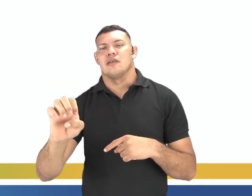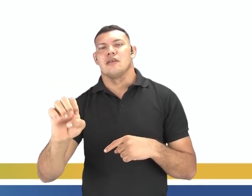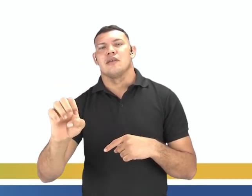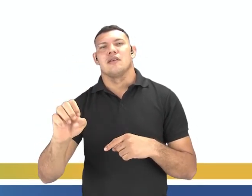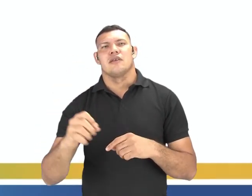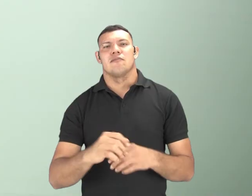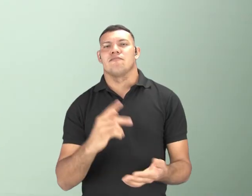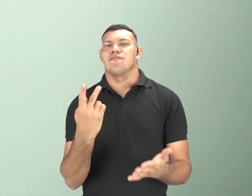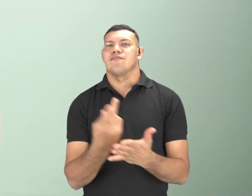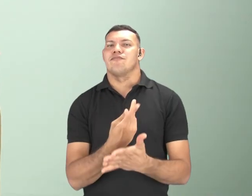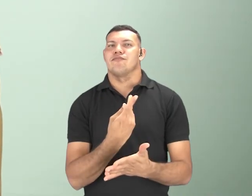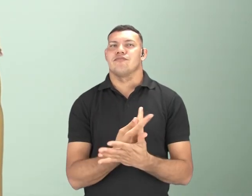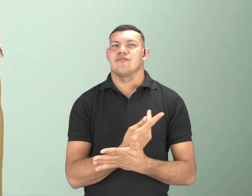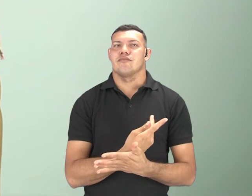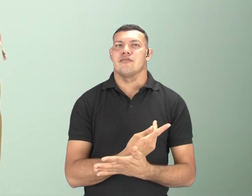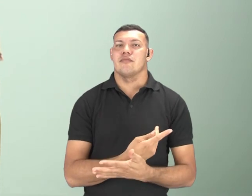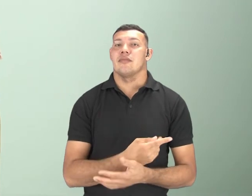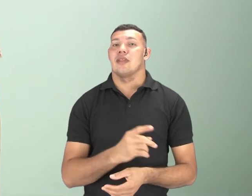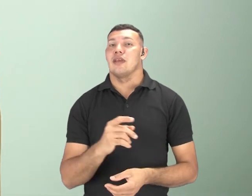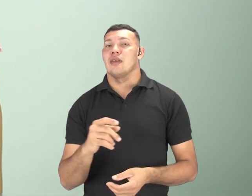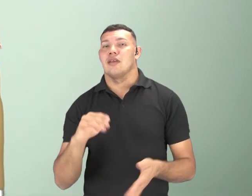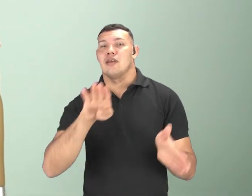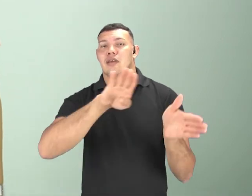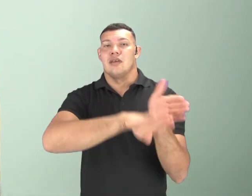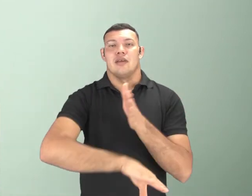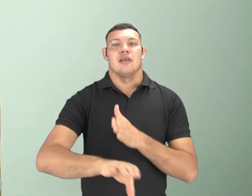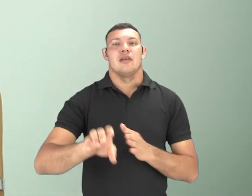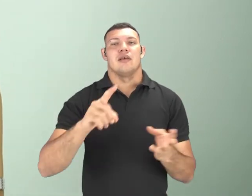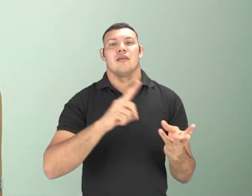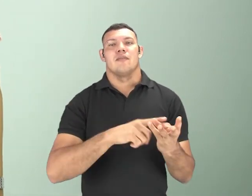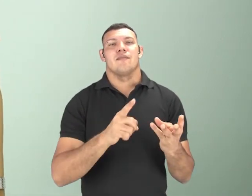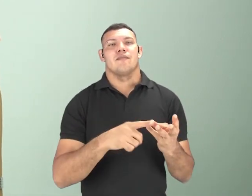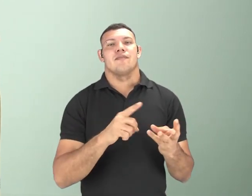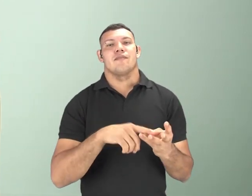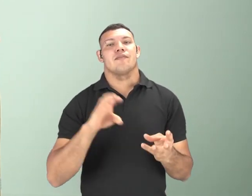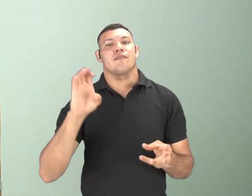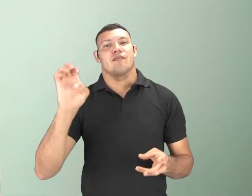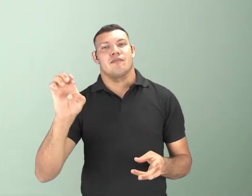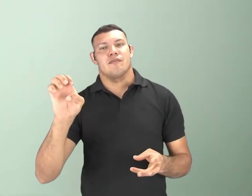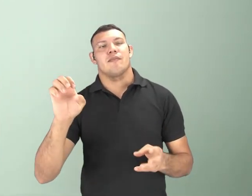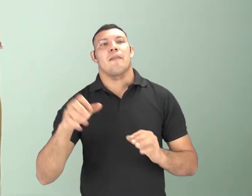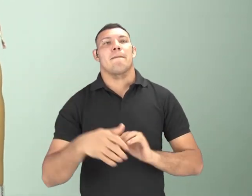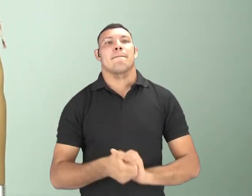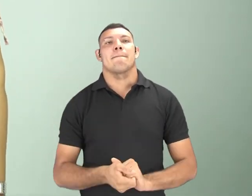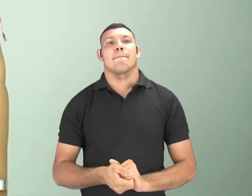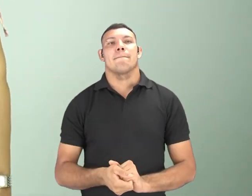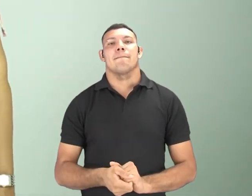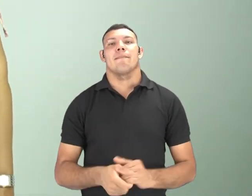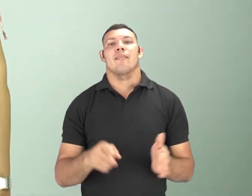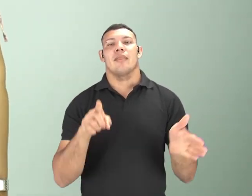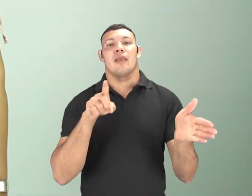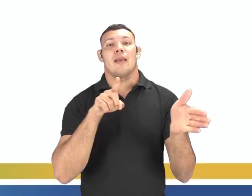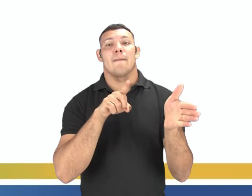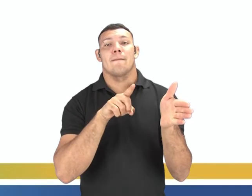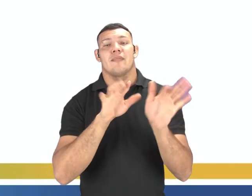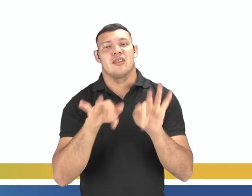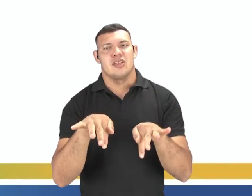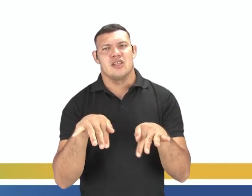beneficente, sem a vogal E. Próxima questão, para finalizar a nossa